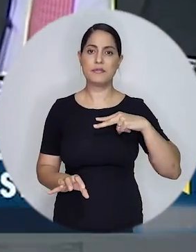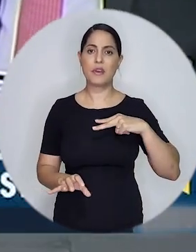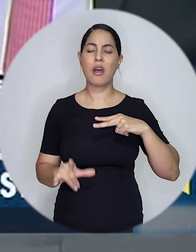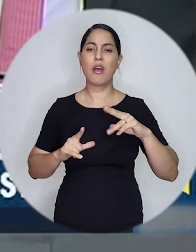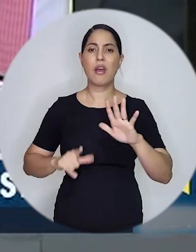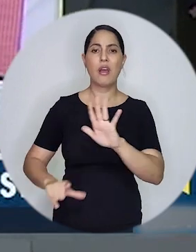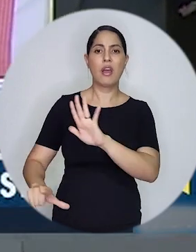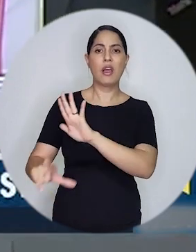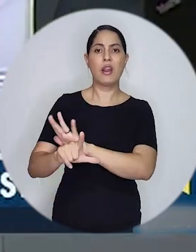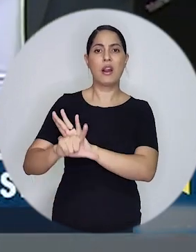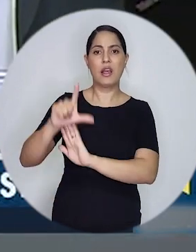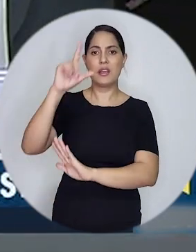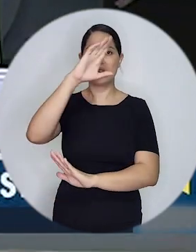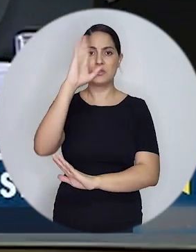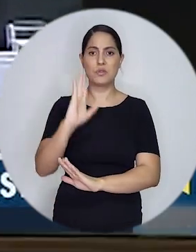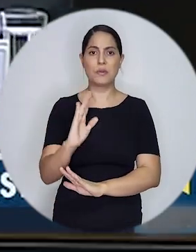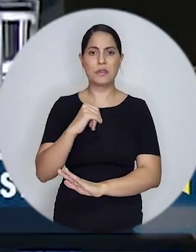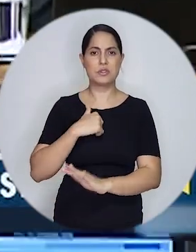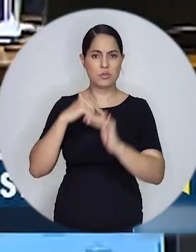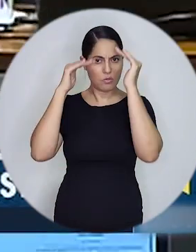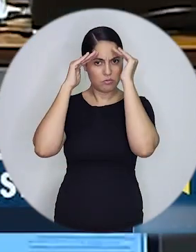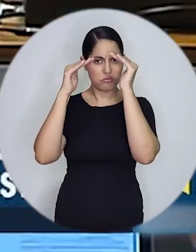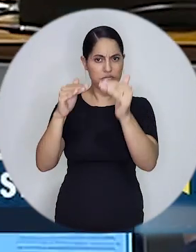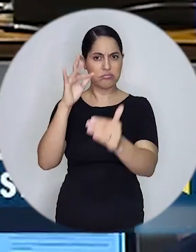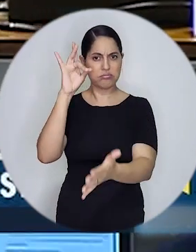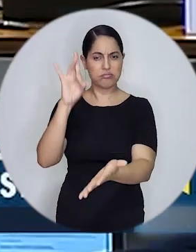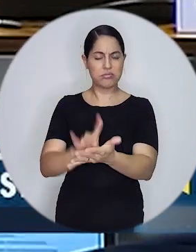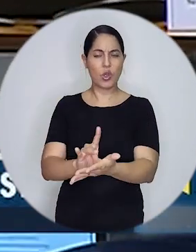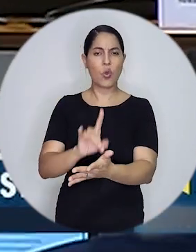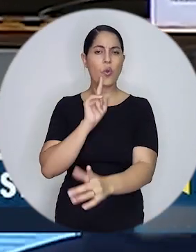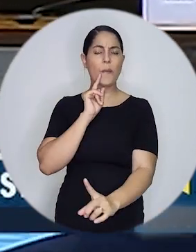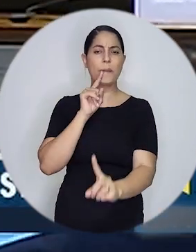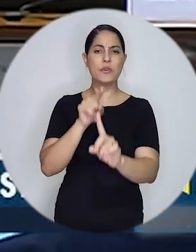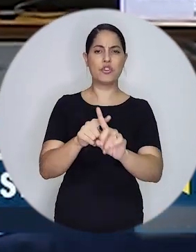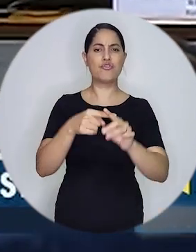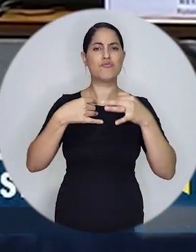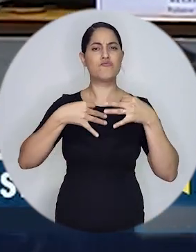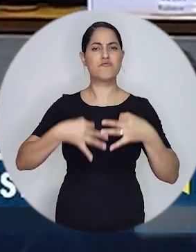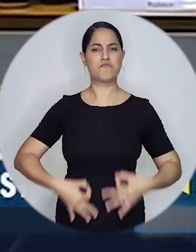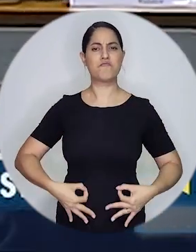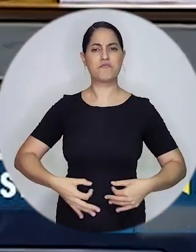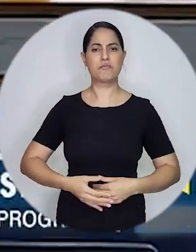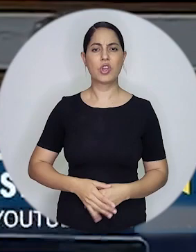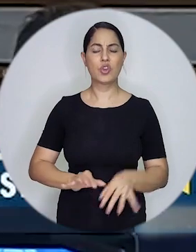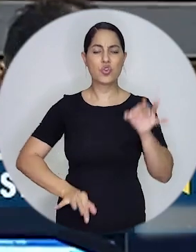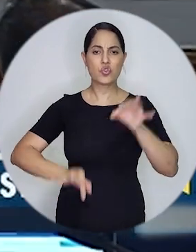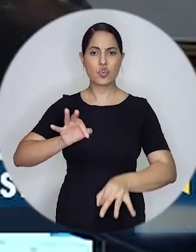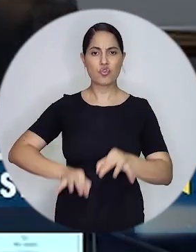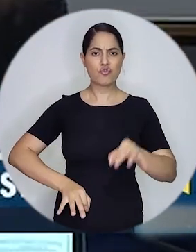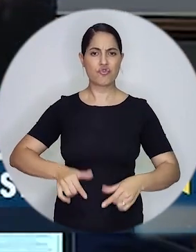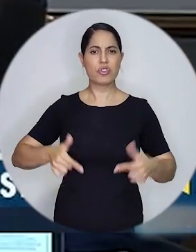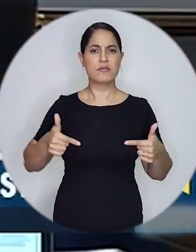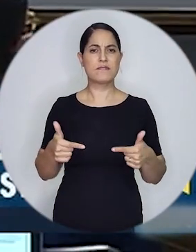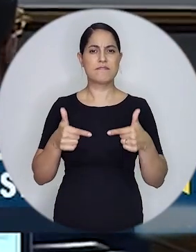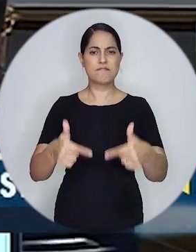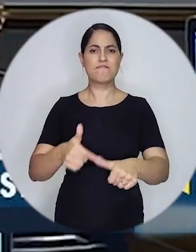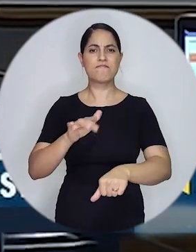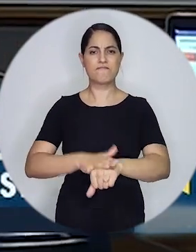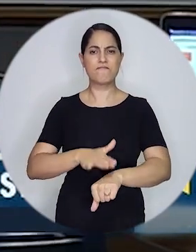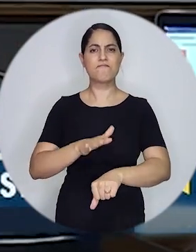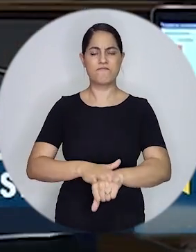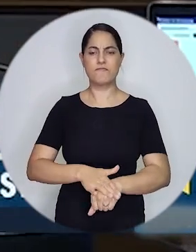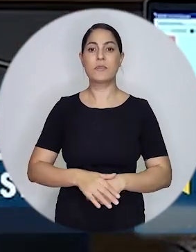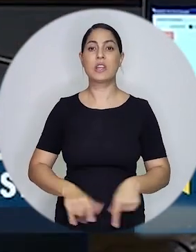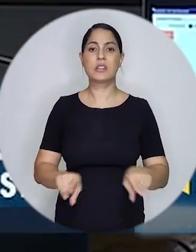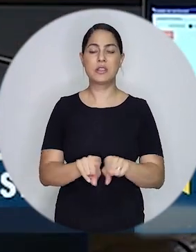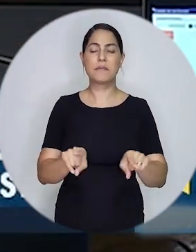privada, seguindo rigorosamente as leis brasileiras, sob a ótica da lisura e do fazer